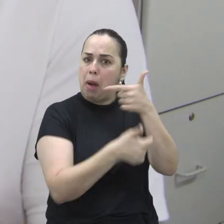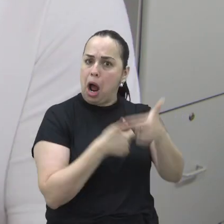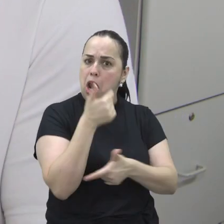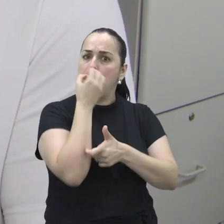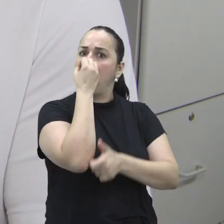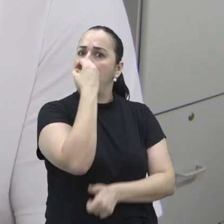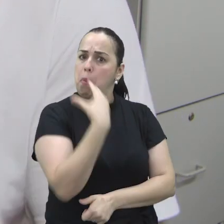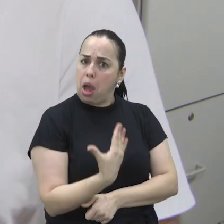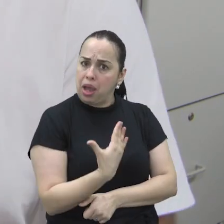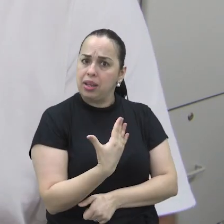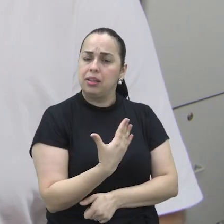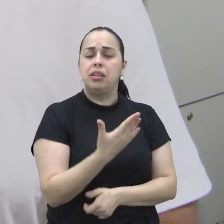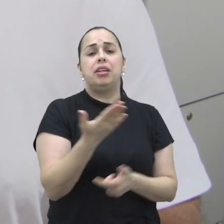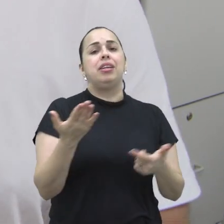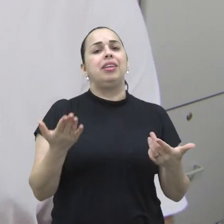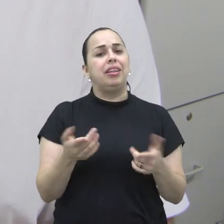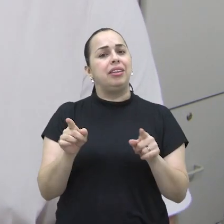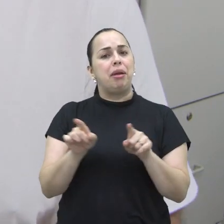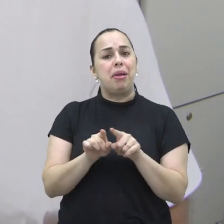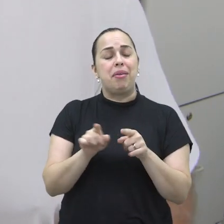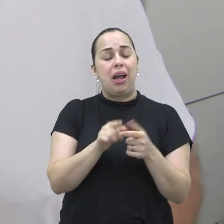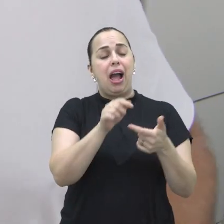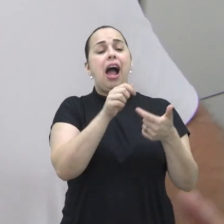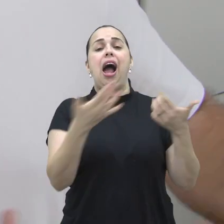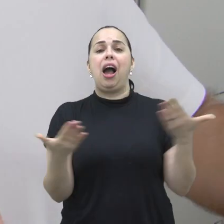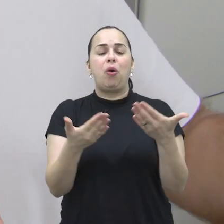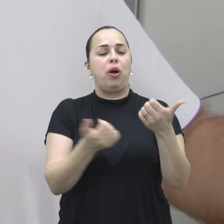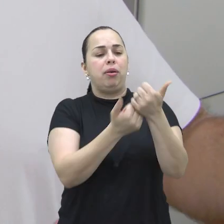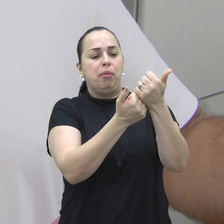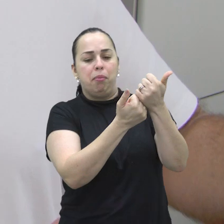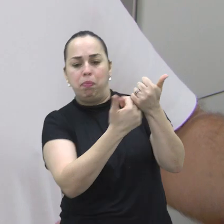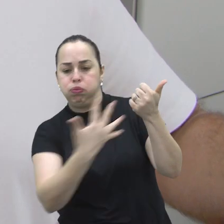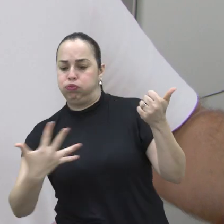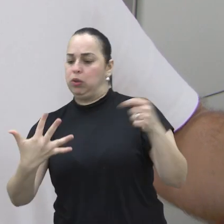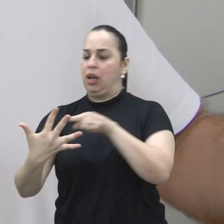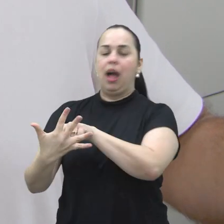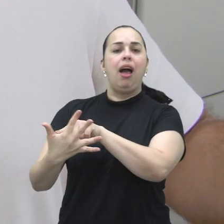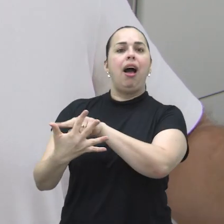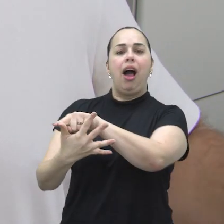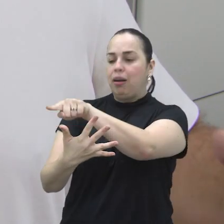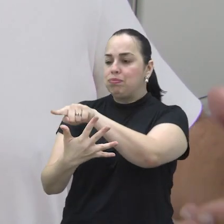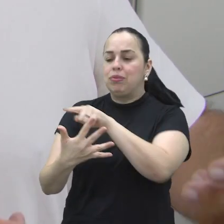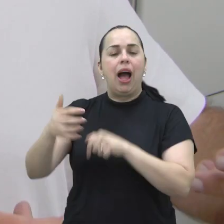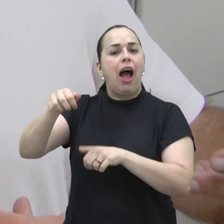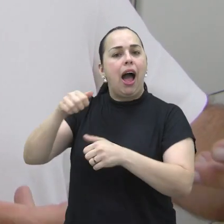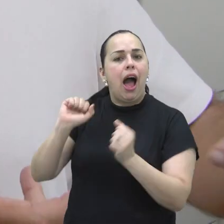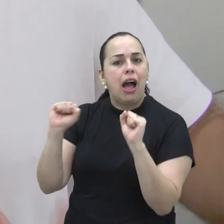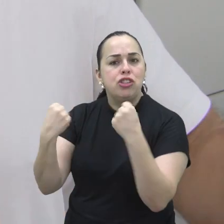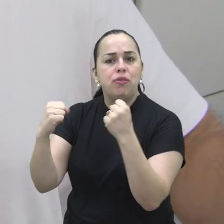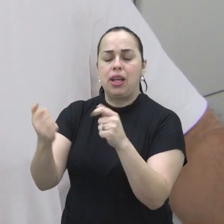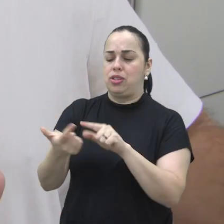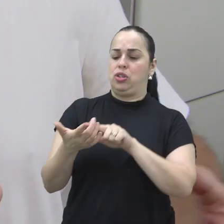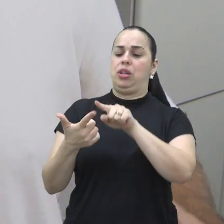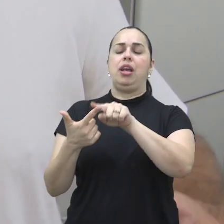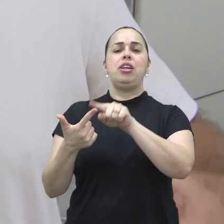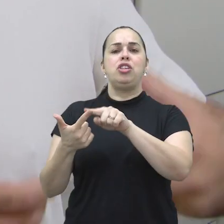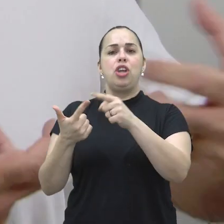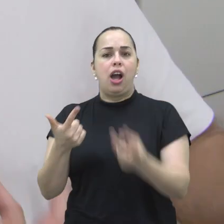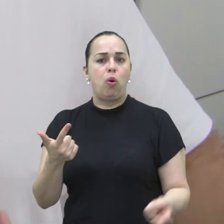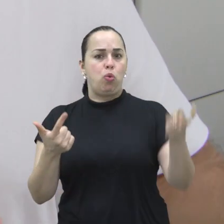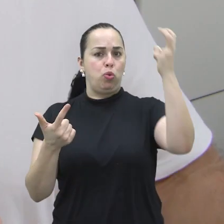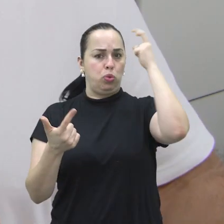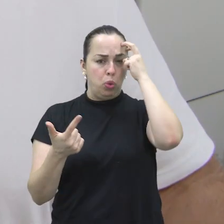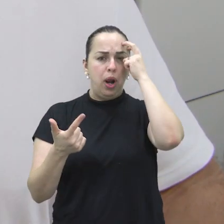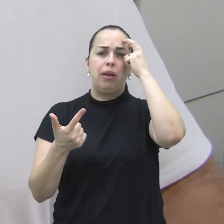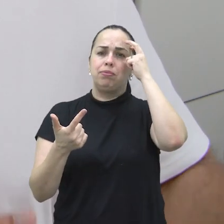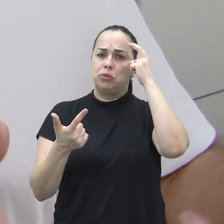na sala de aula, né? E você ampliando com a prática de atividade física, com a cultura, né, e outros